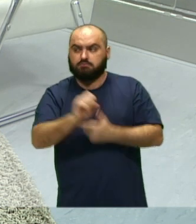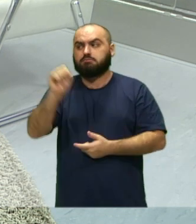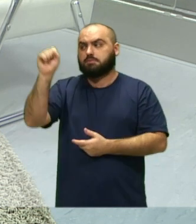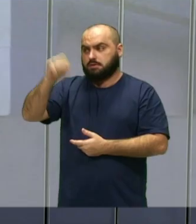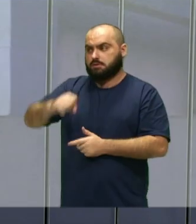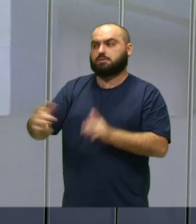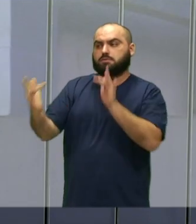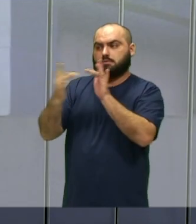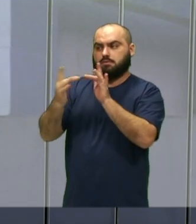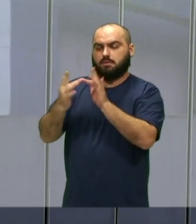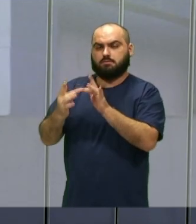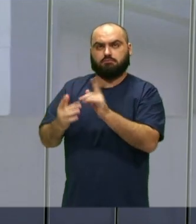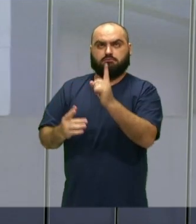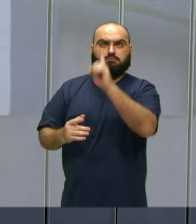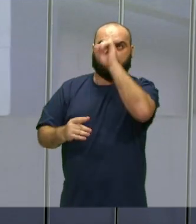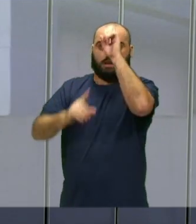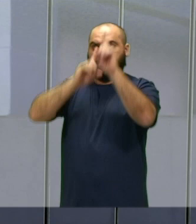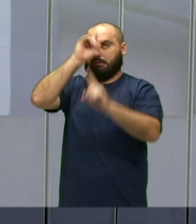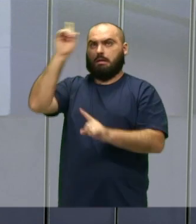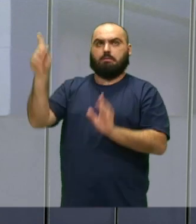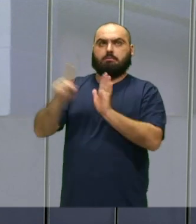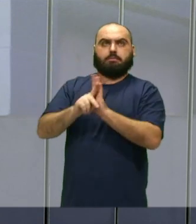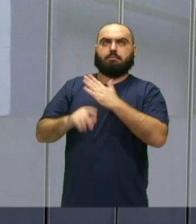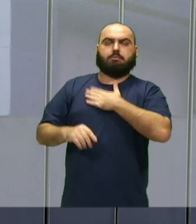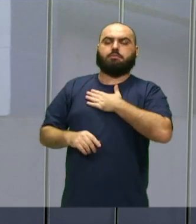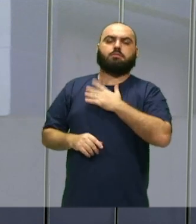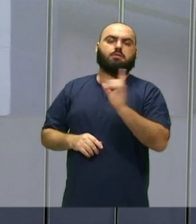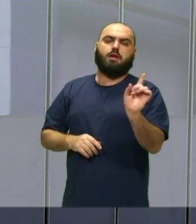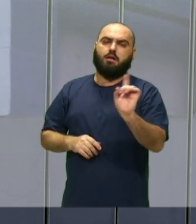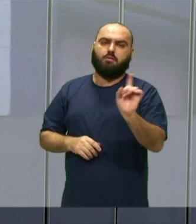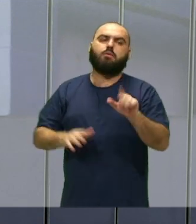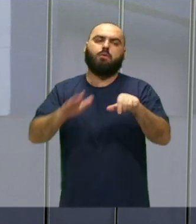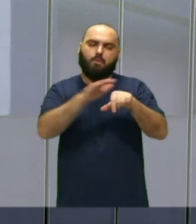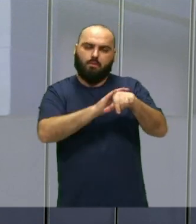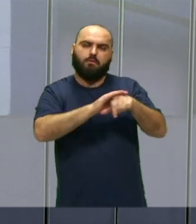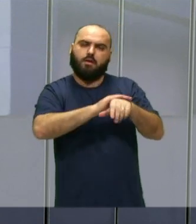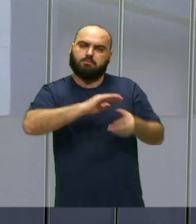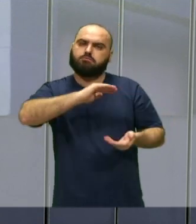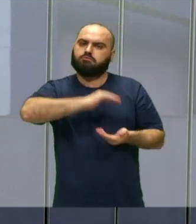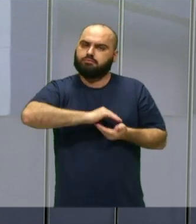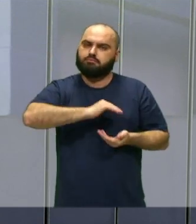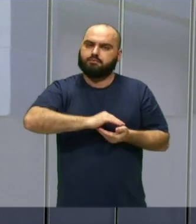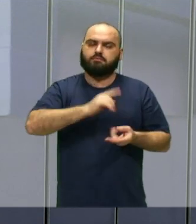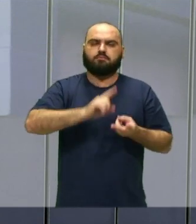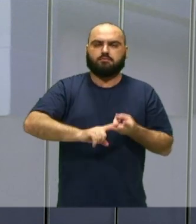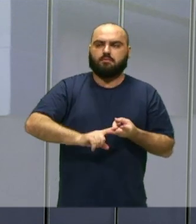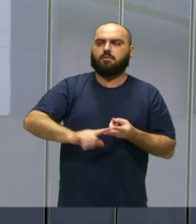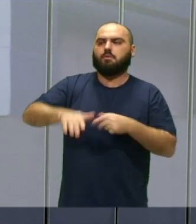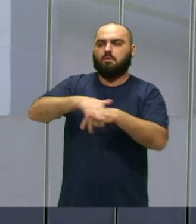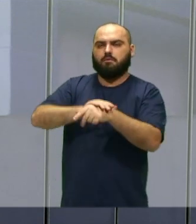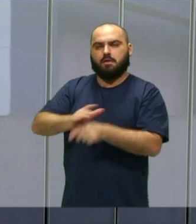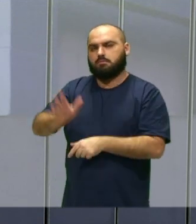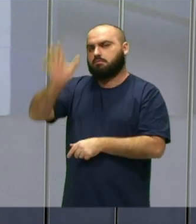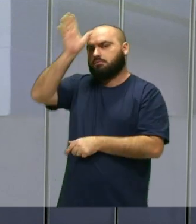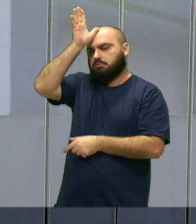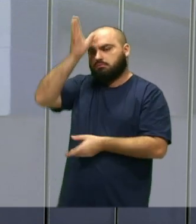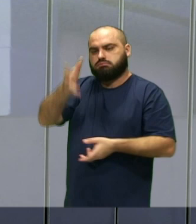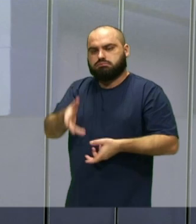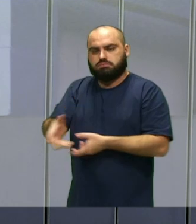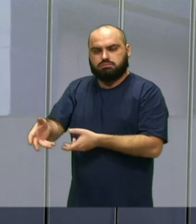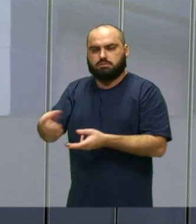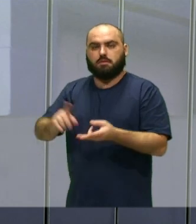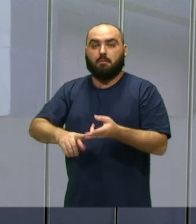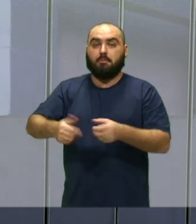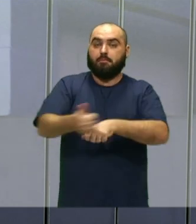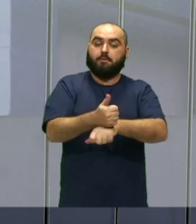né? Não foi uma ideia da minha cabeça, fui conversando mesmo com o pessoal da Defesa Civil, foi conversando com bombeiros, foi conversando com profissionais